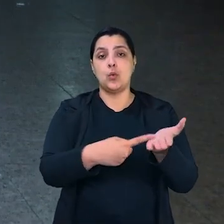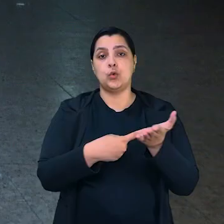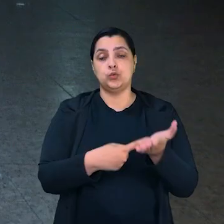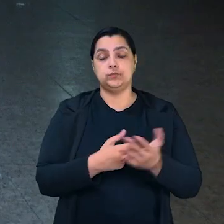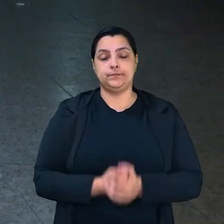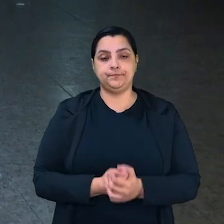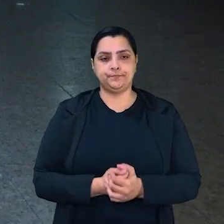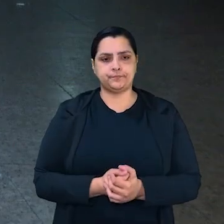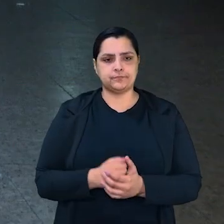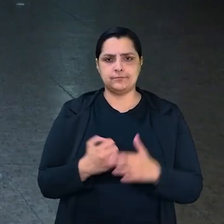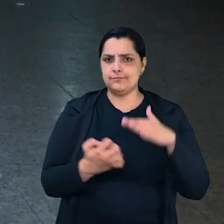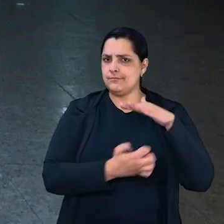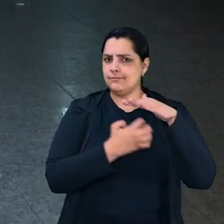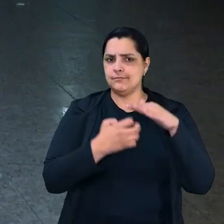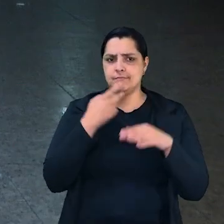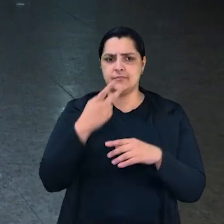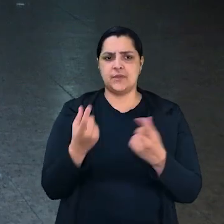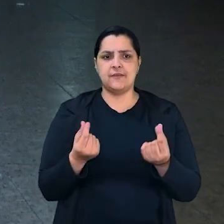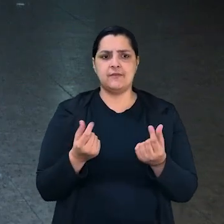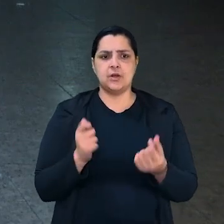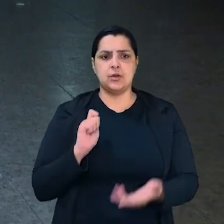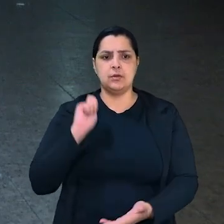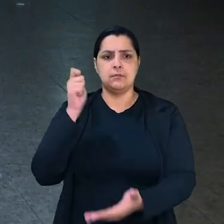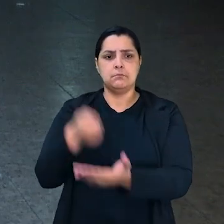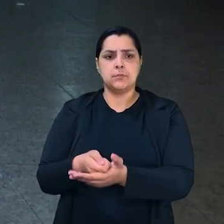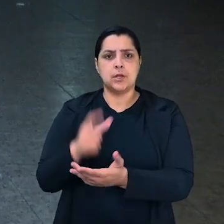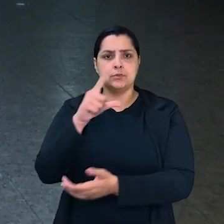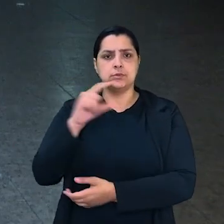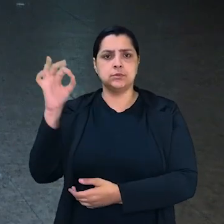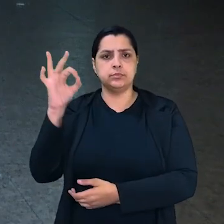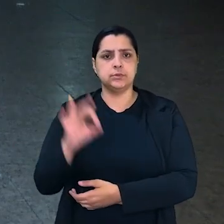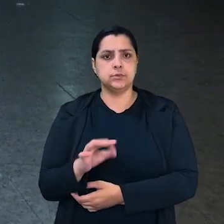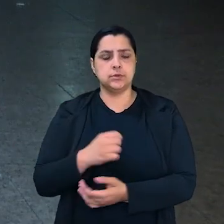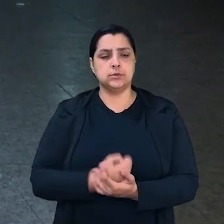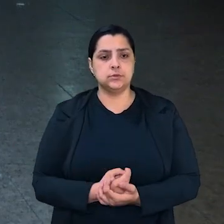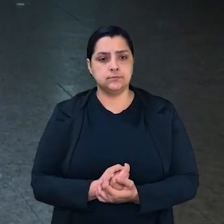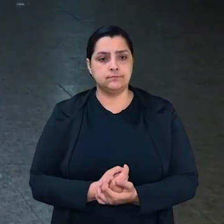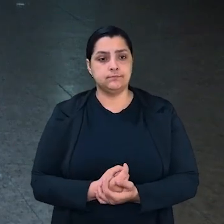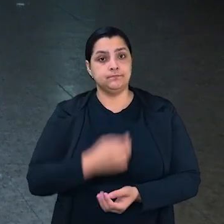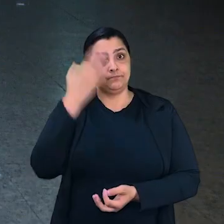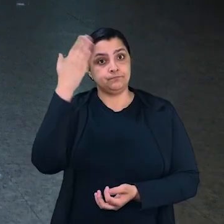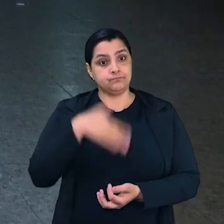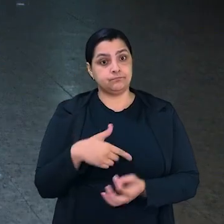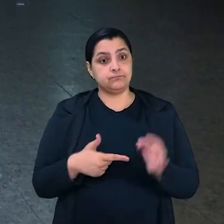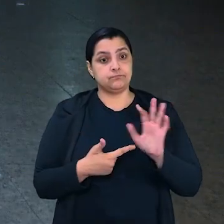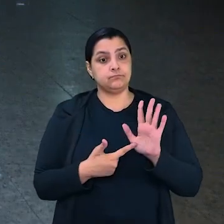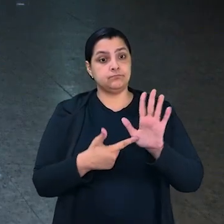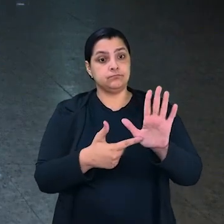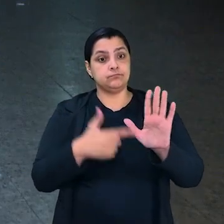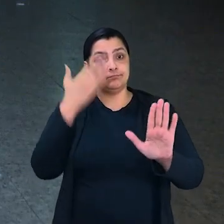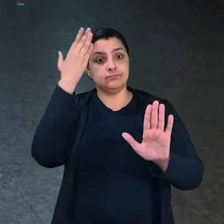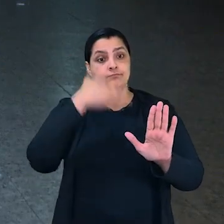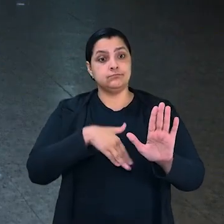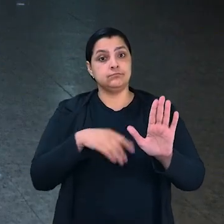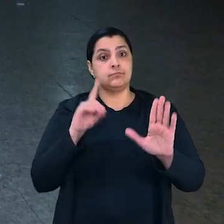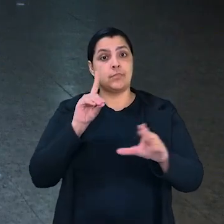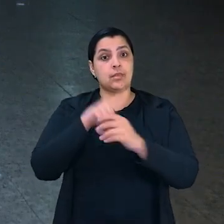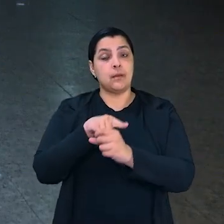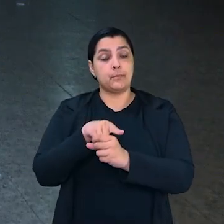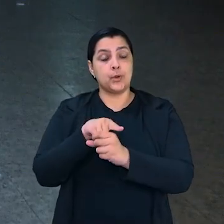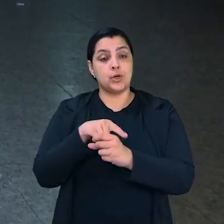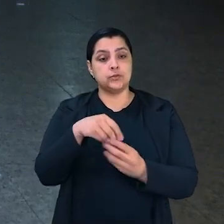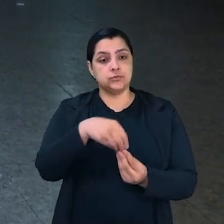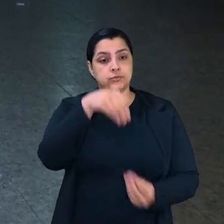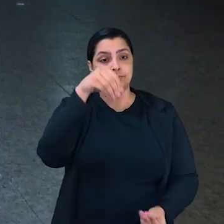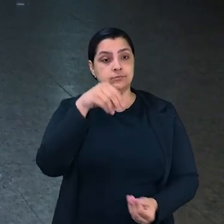acordo. Em defesa, a empregadora alegou que os valores foram pagos integralmente. Como prova, apresentou comprovantes